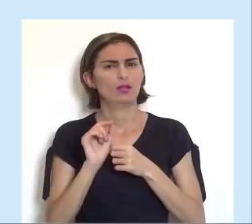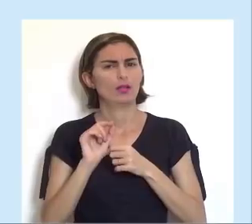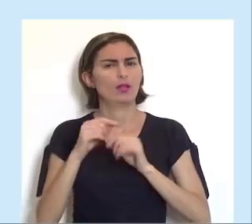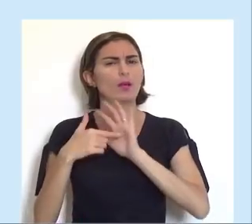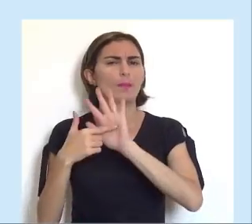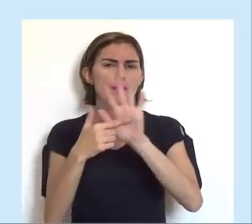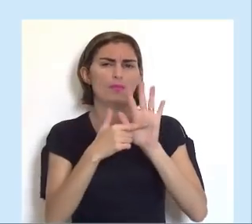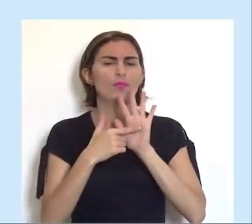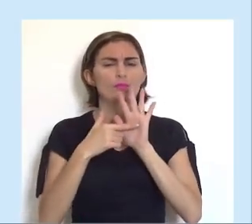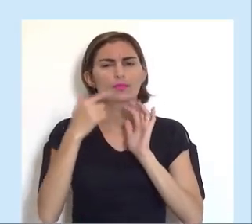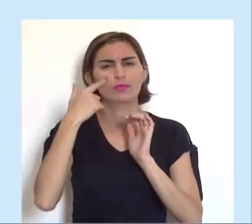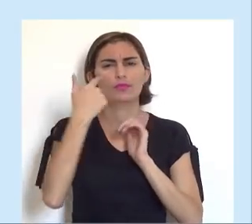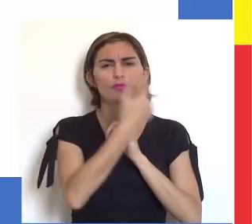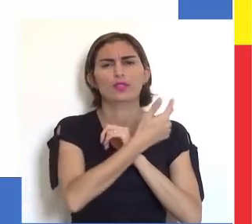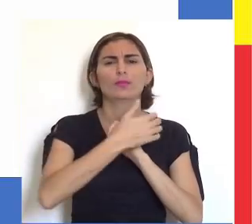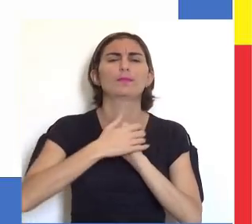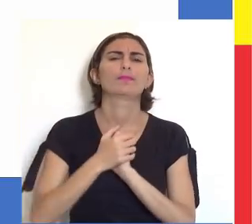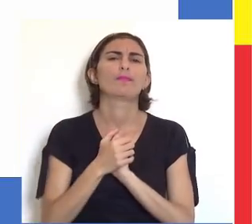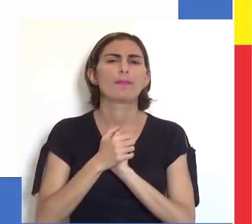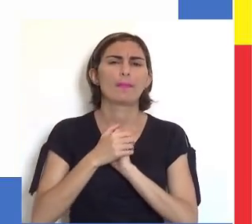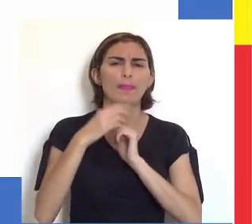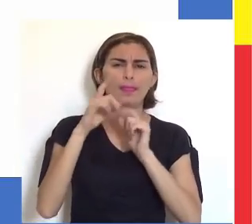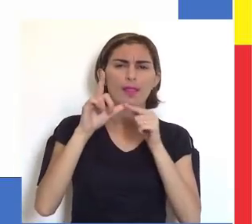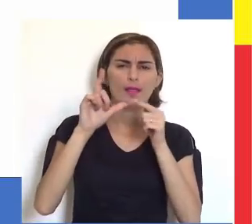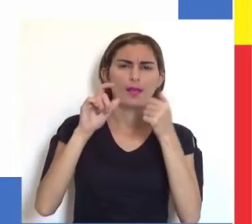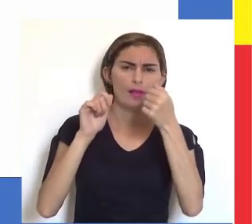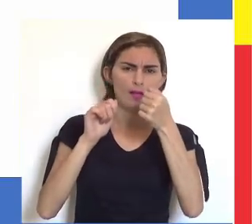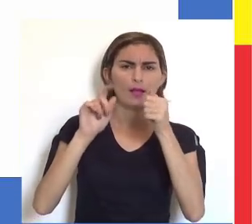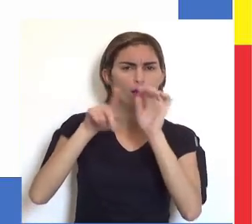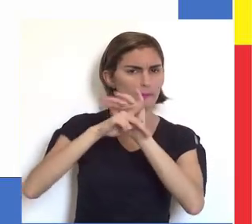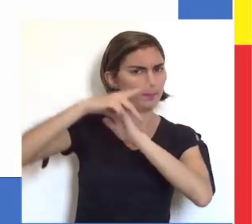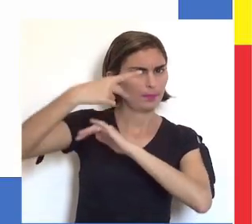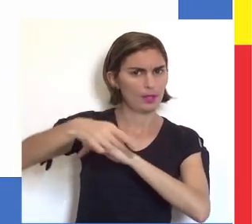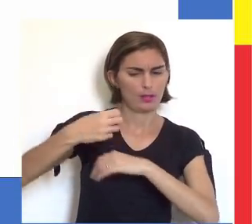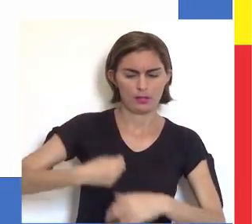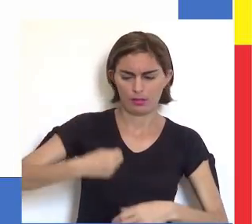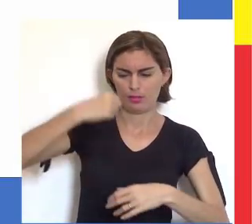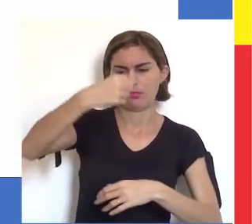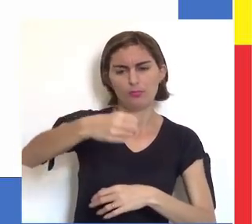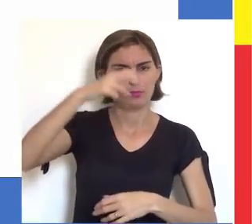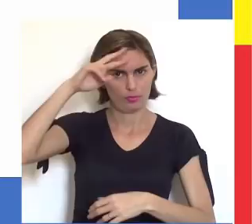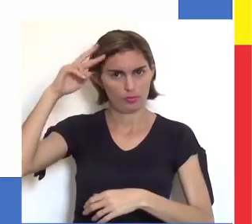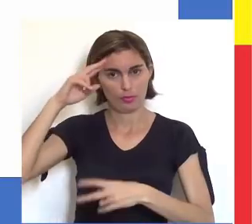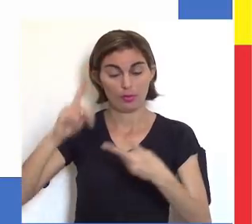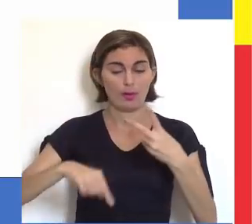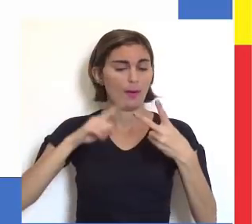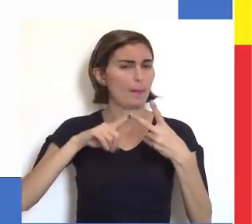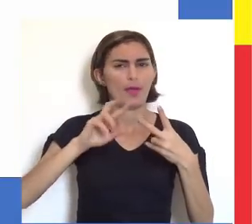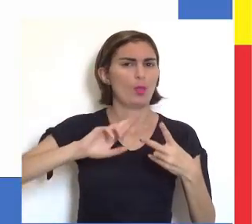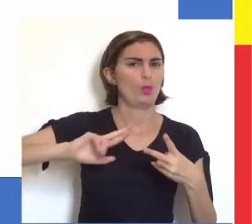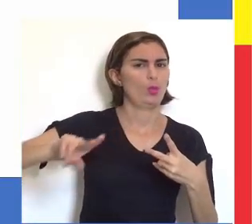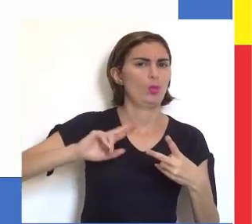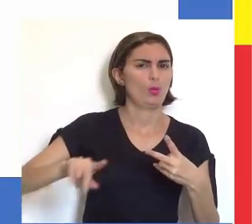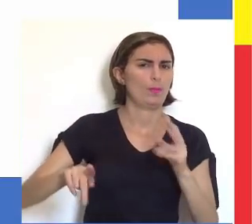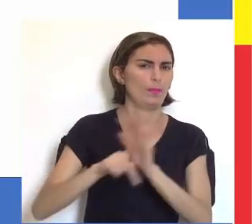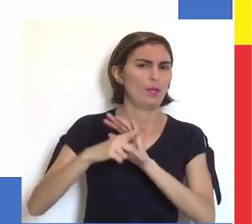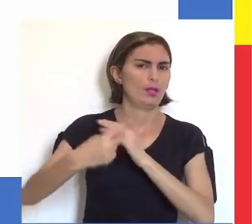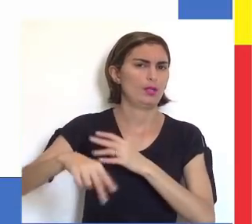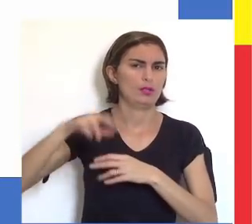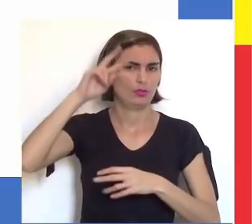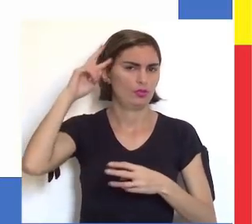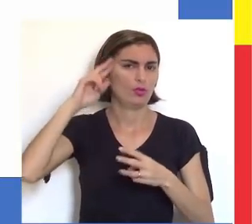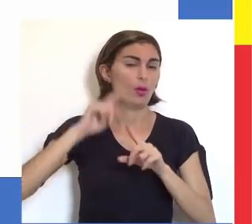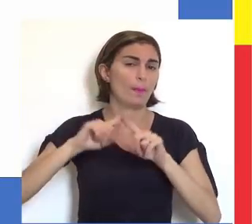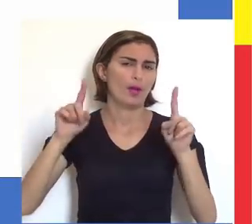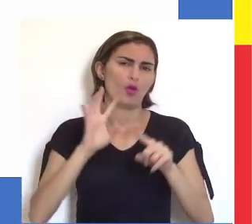para vocês aí na tela a questão. Letra A, ele faz parte da história. Letra B, não fez parte da história,